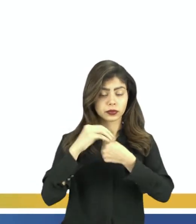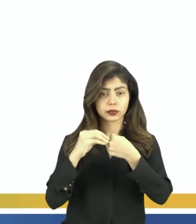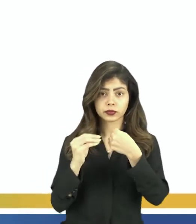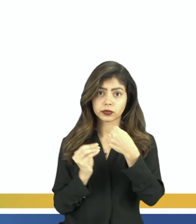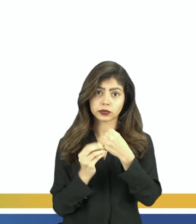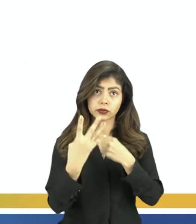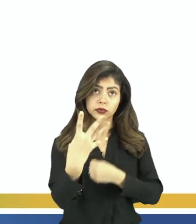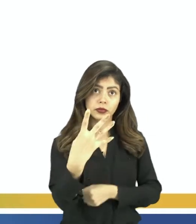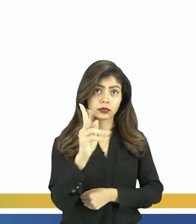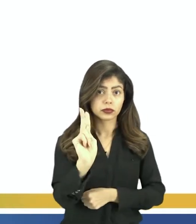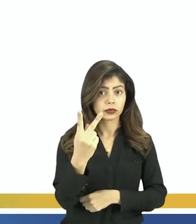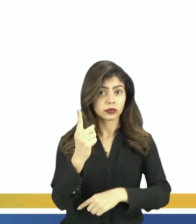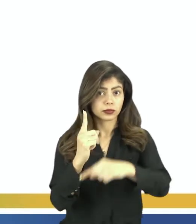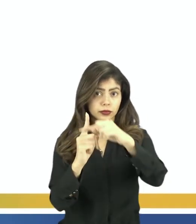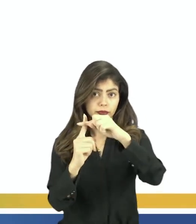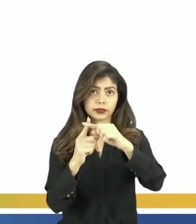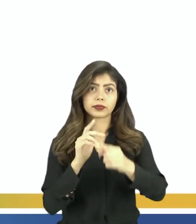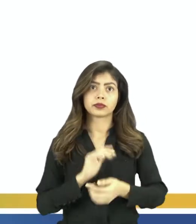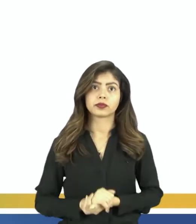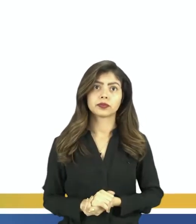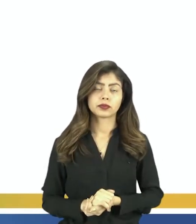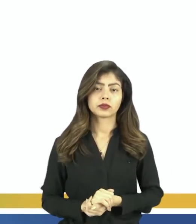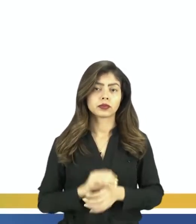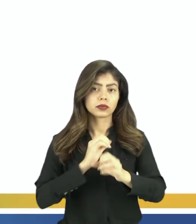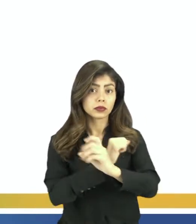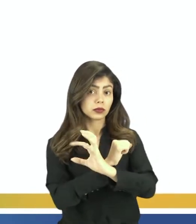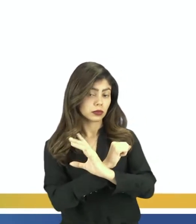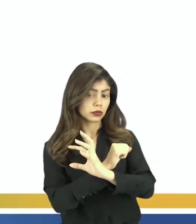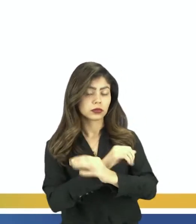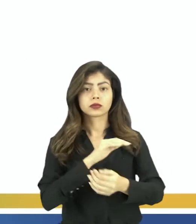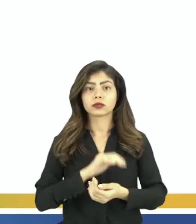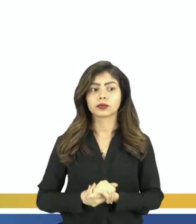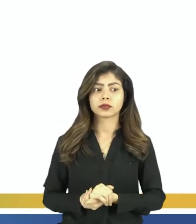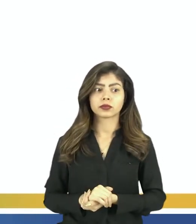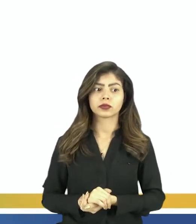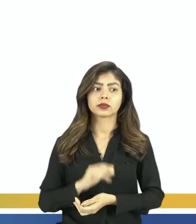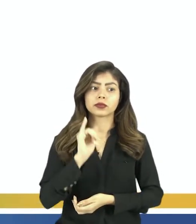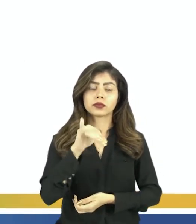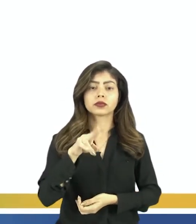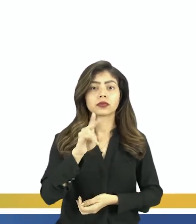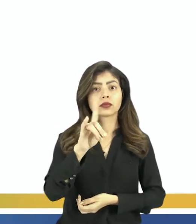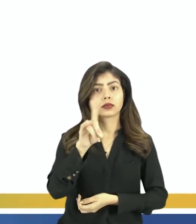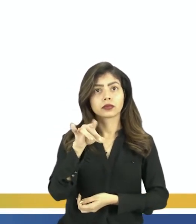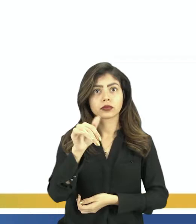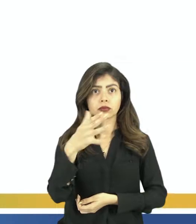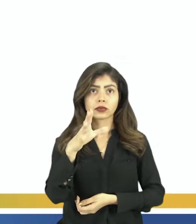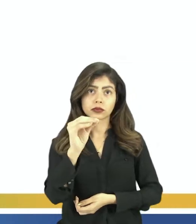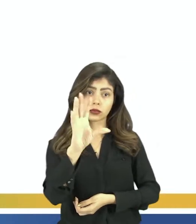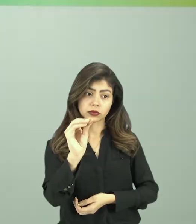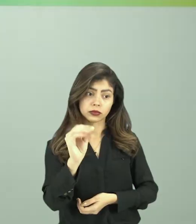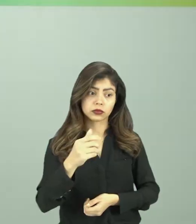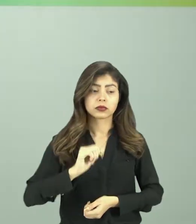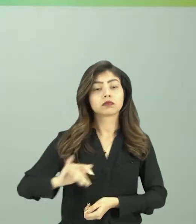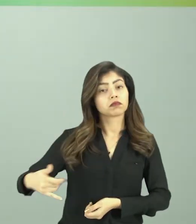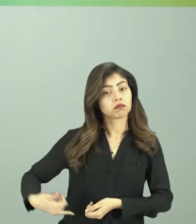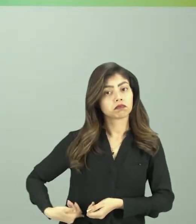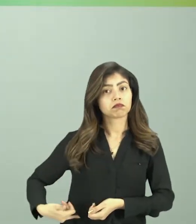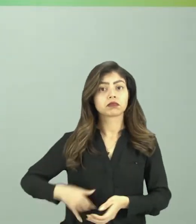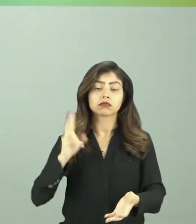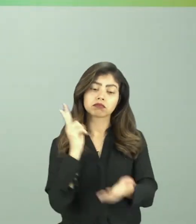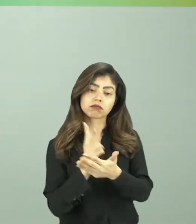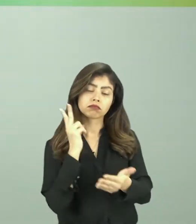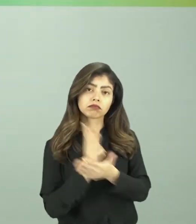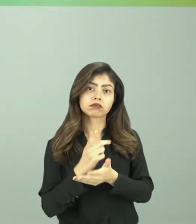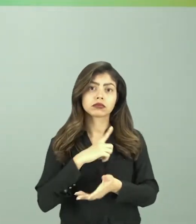formação de 4H+. Então, isso aqui são reações de ionização que todo ácido sofre em meio aquoso para